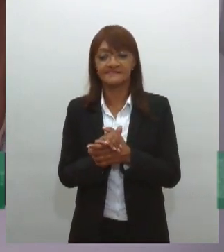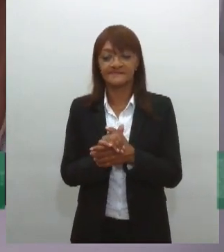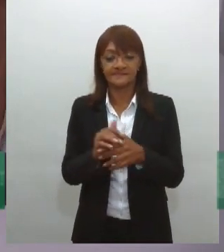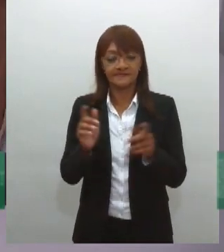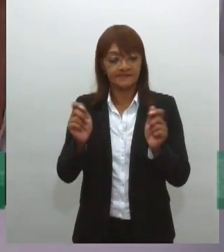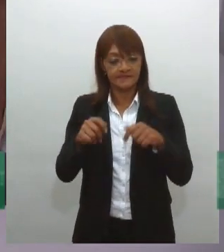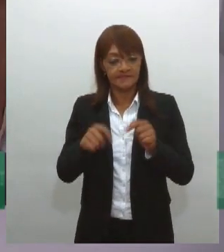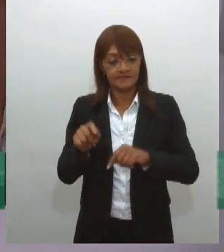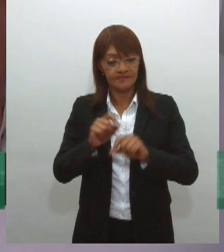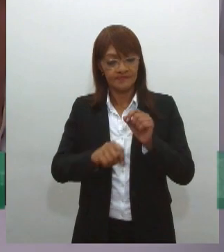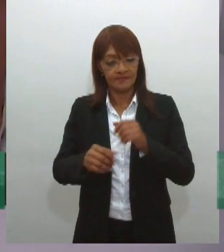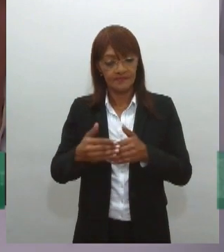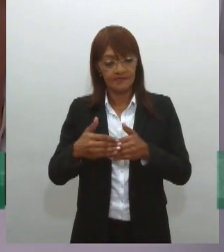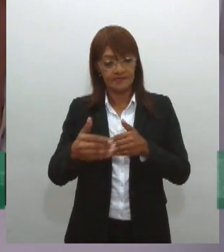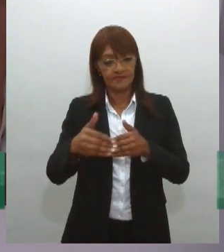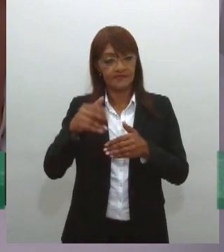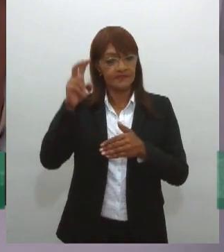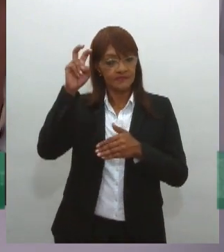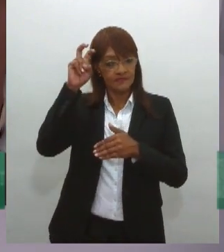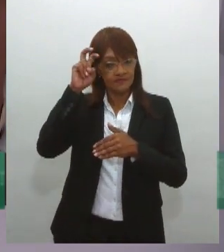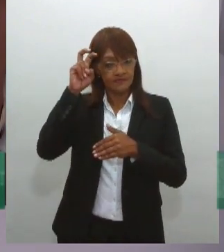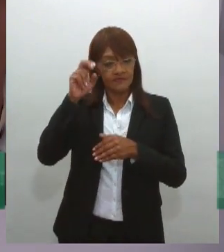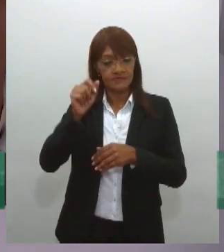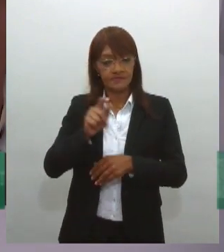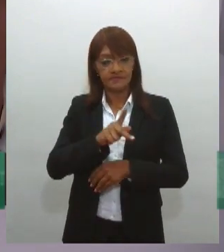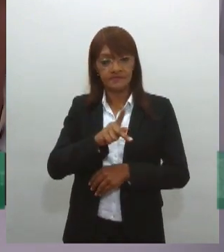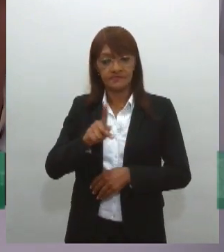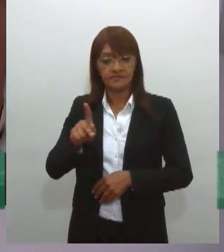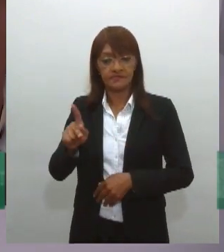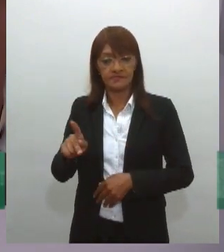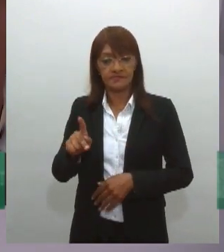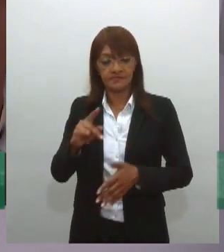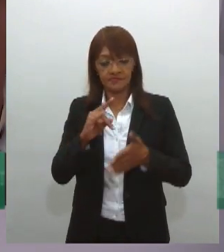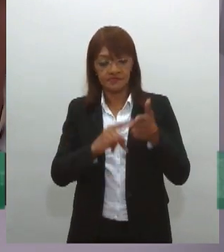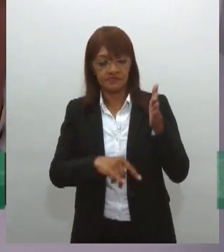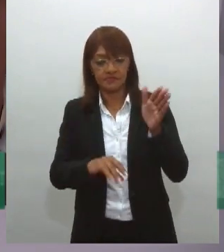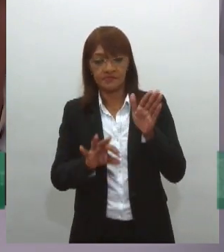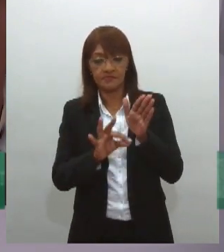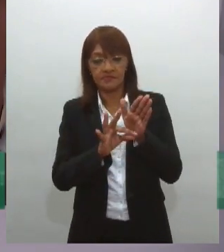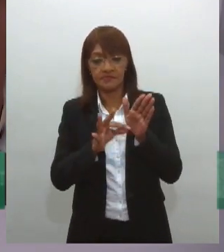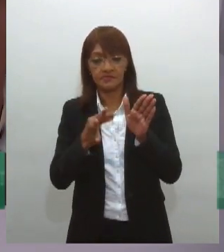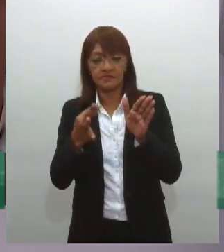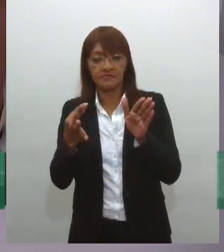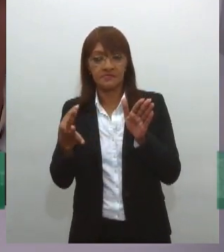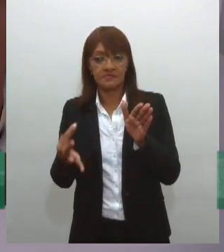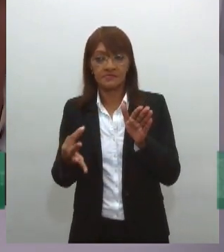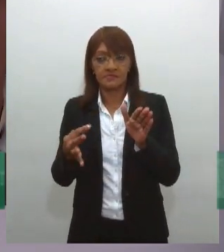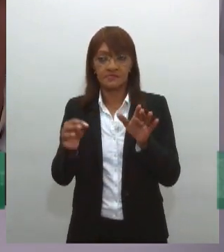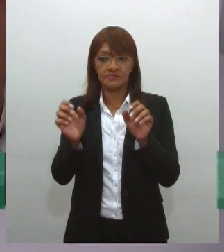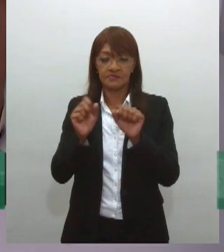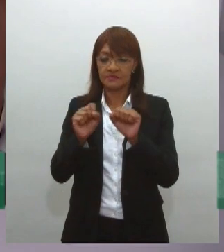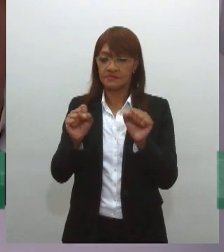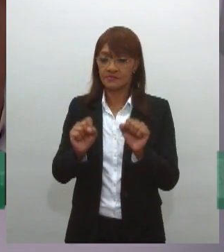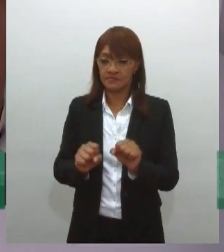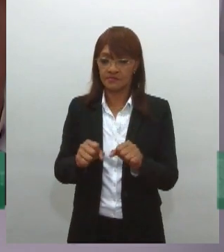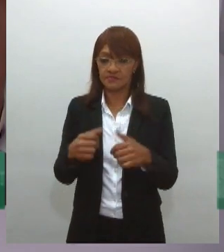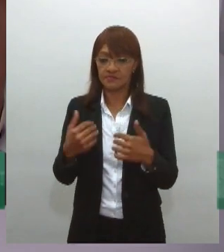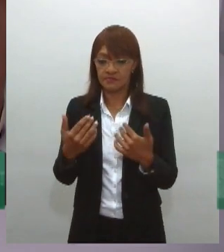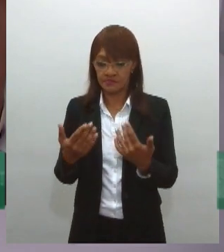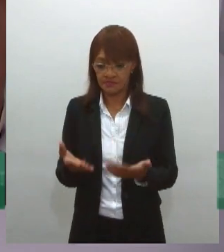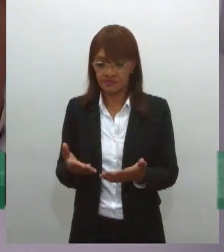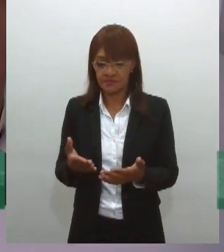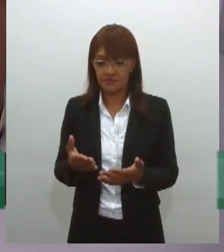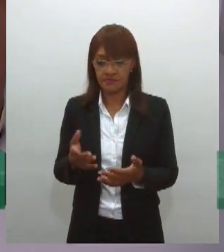agora, nosso presidente assina, né, o Sistema Nacional de Cultura vai para a sanção, né, do nosso presidente, vai acontecer